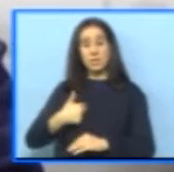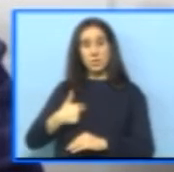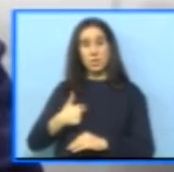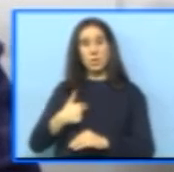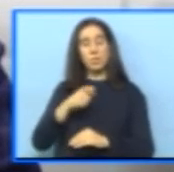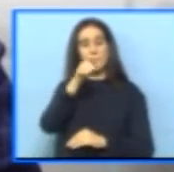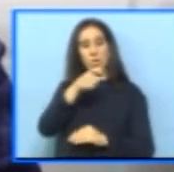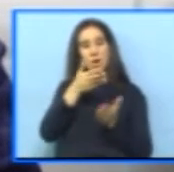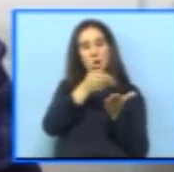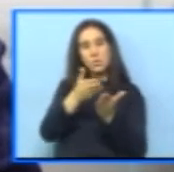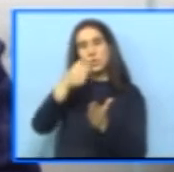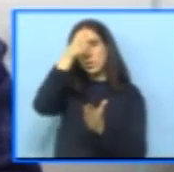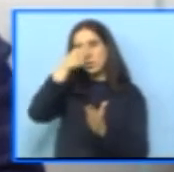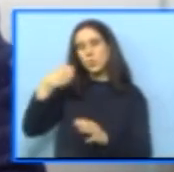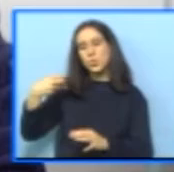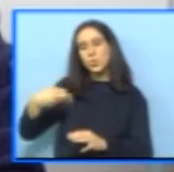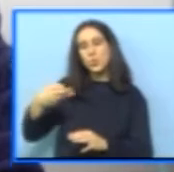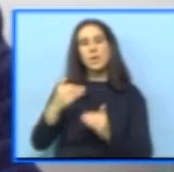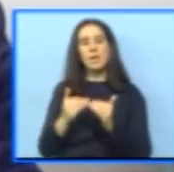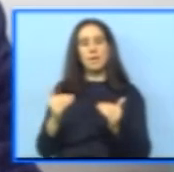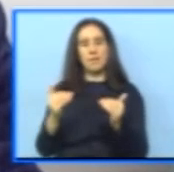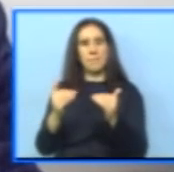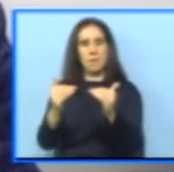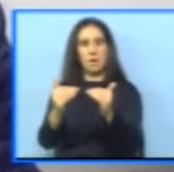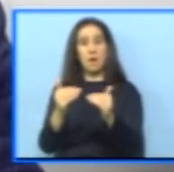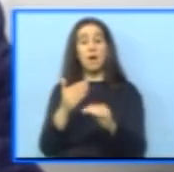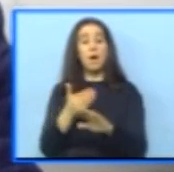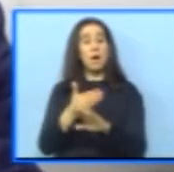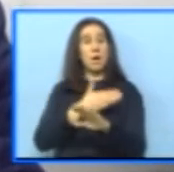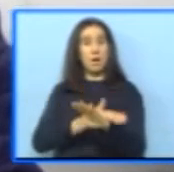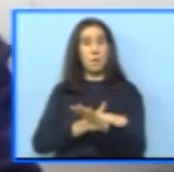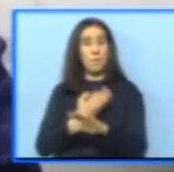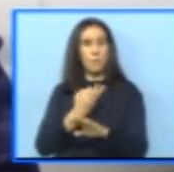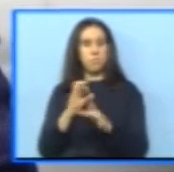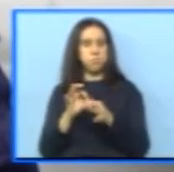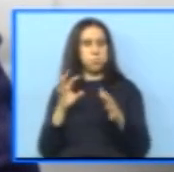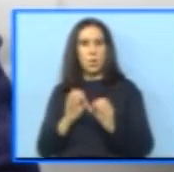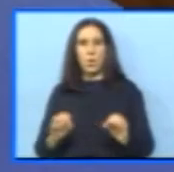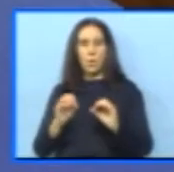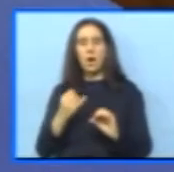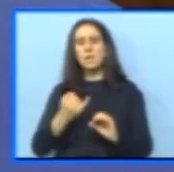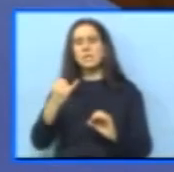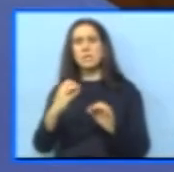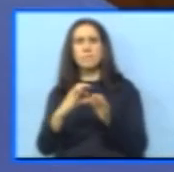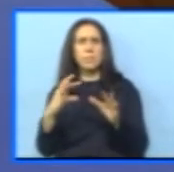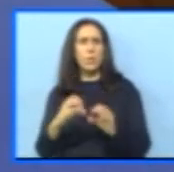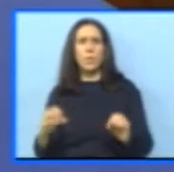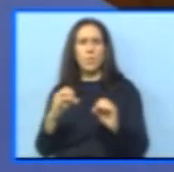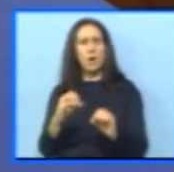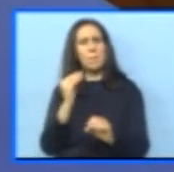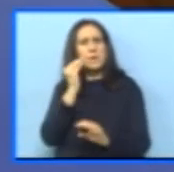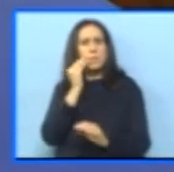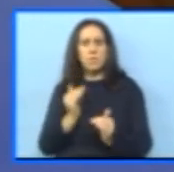domingo a percorrer uma etapa que não está dissociada da anterior, nem isolada da seguinte, mas é uma etapa, é